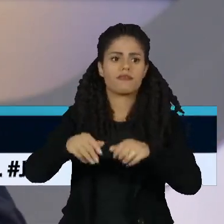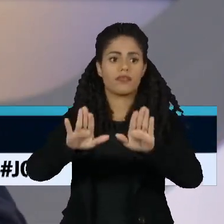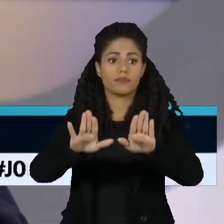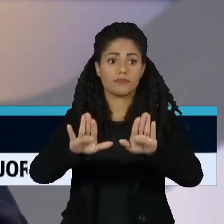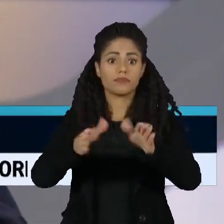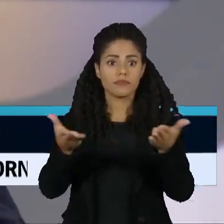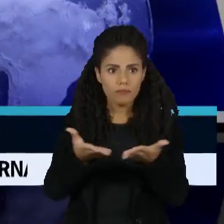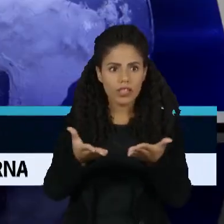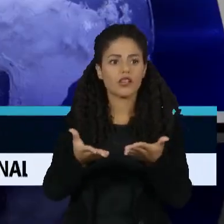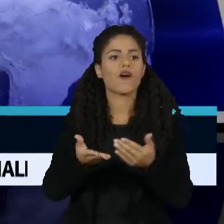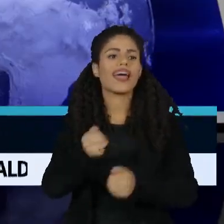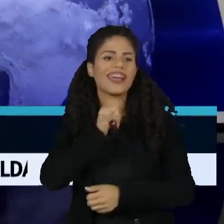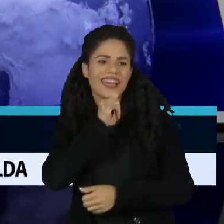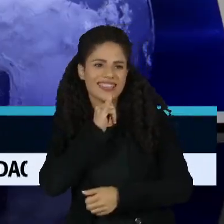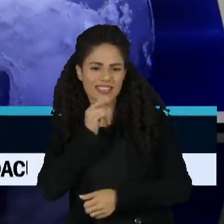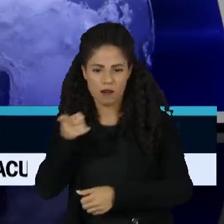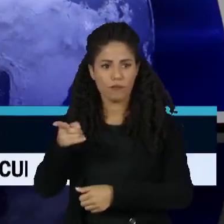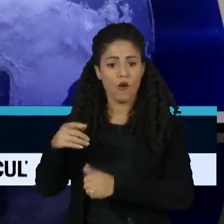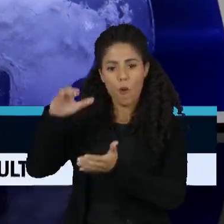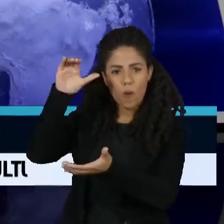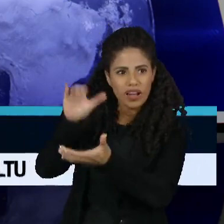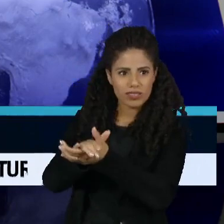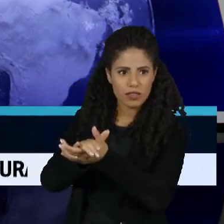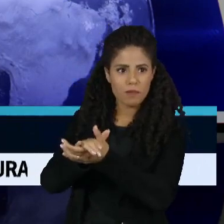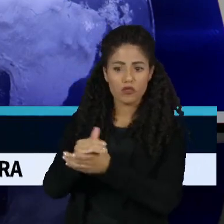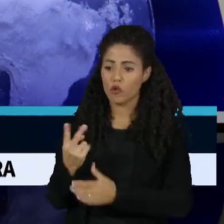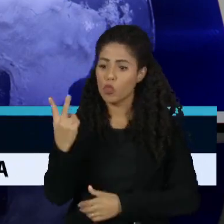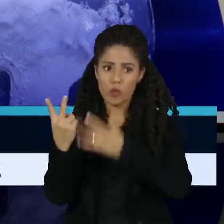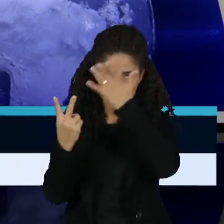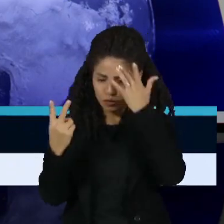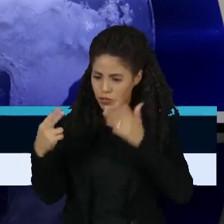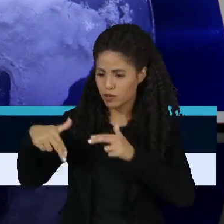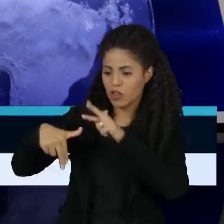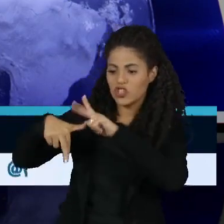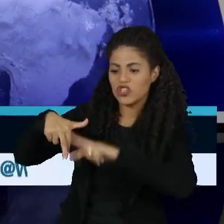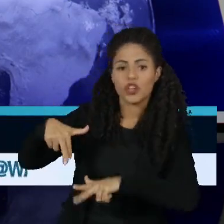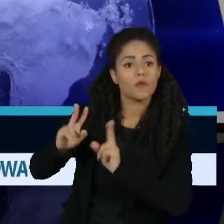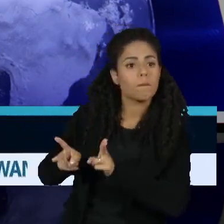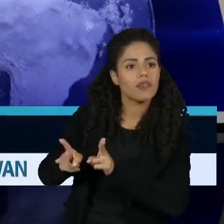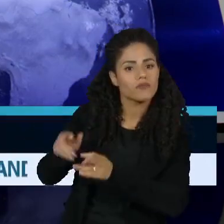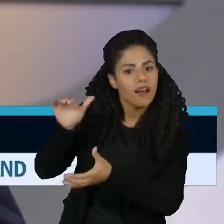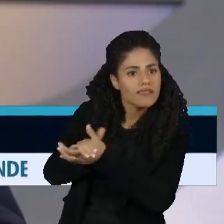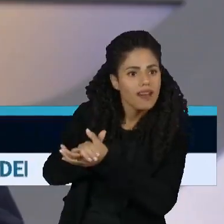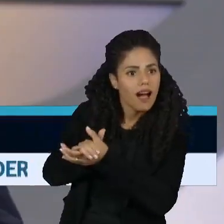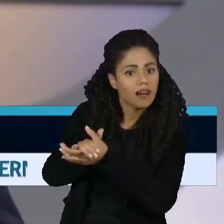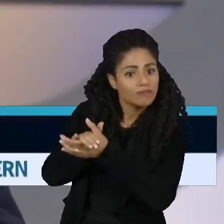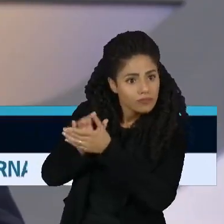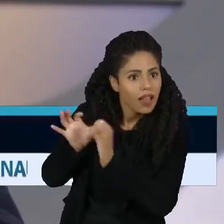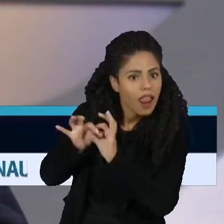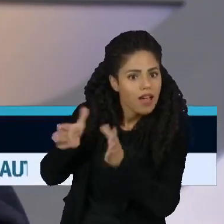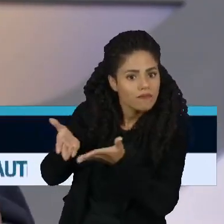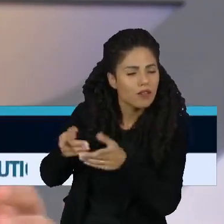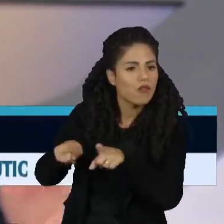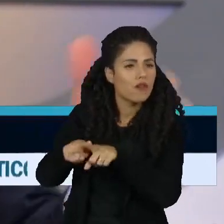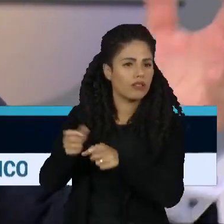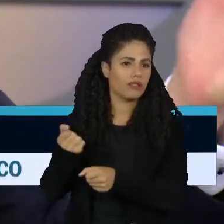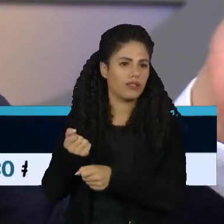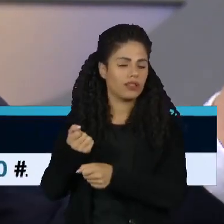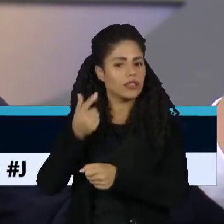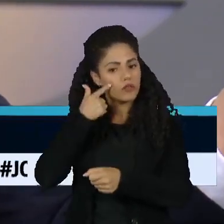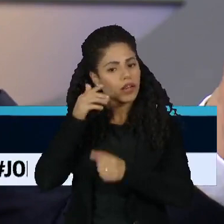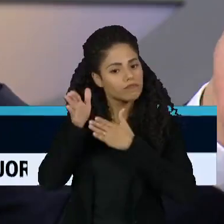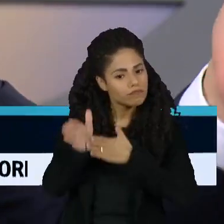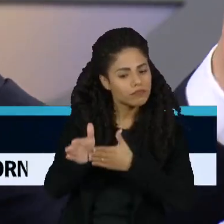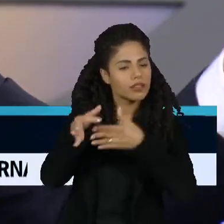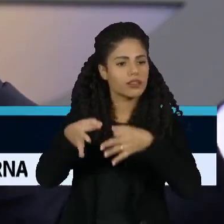da união homoafetiva, da adoção por casais do mesmo sexo, isso tudo já vem sendo endereçado